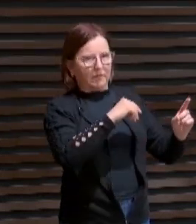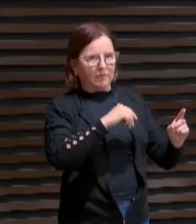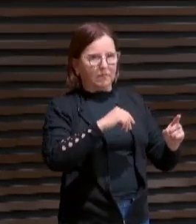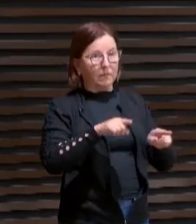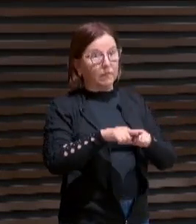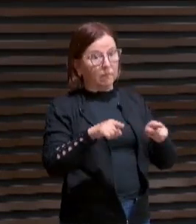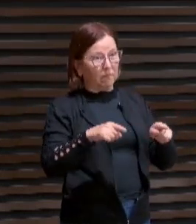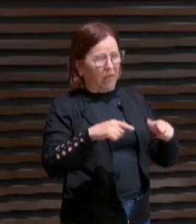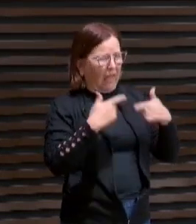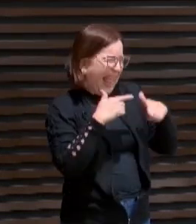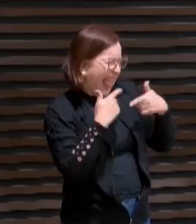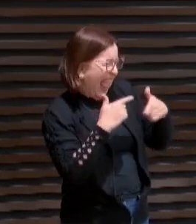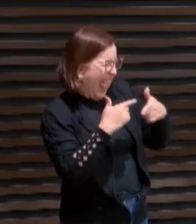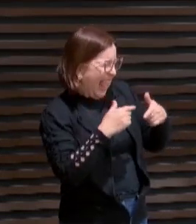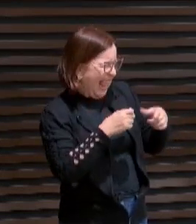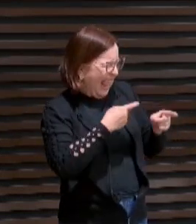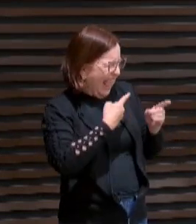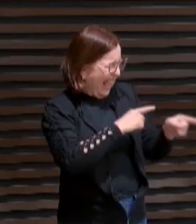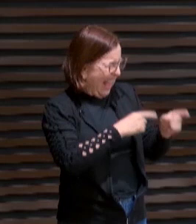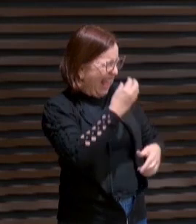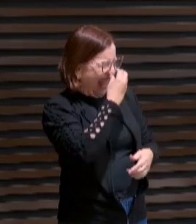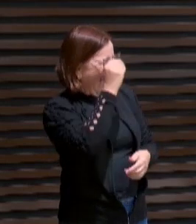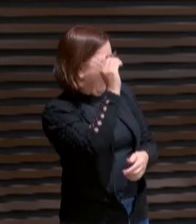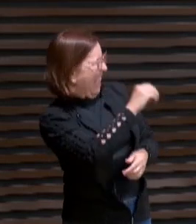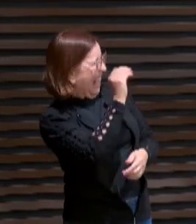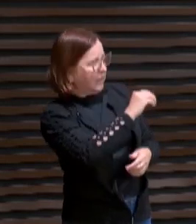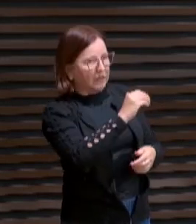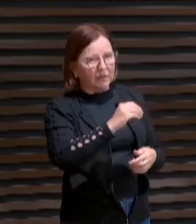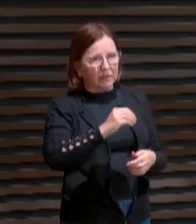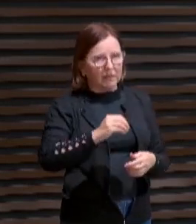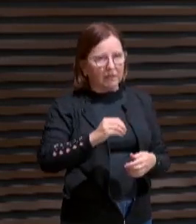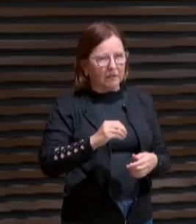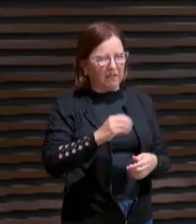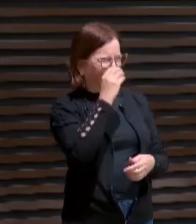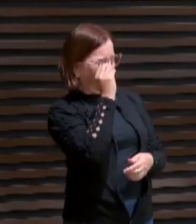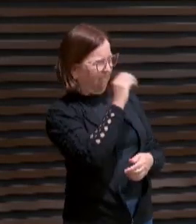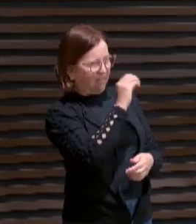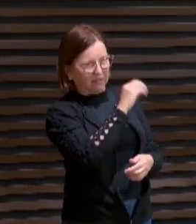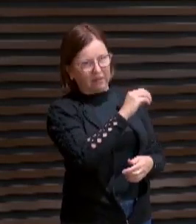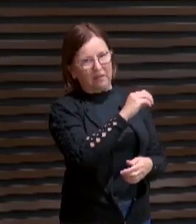sarcasmo, o desprezo, o deboche